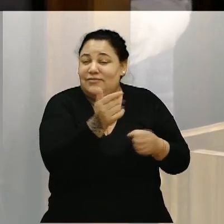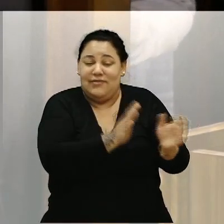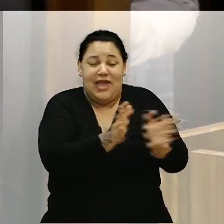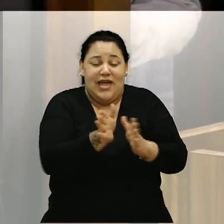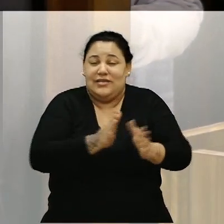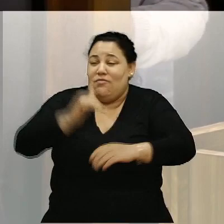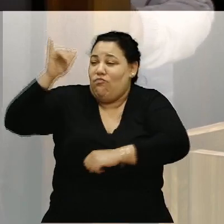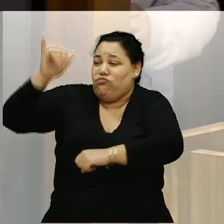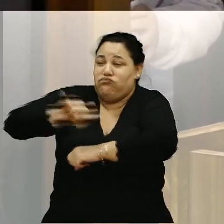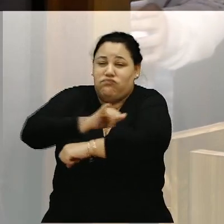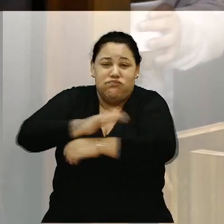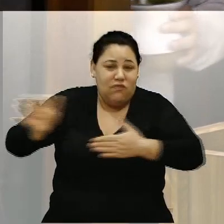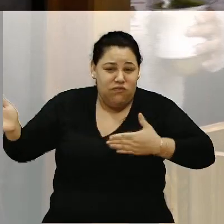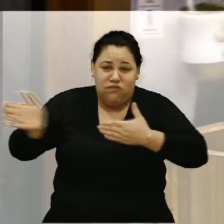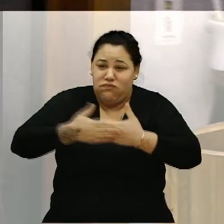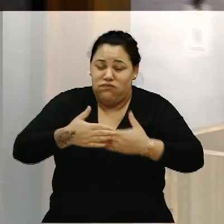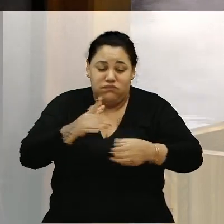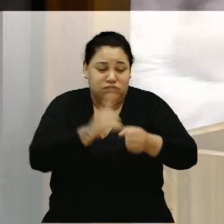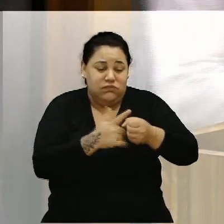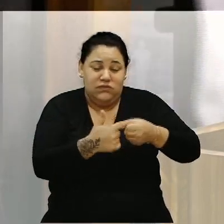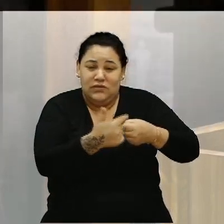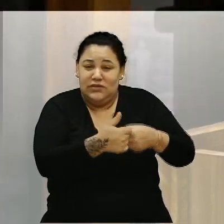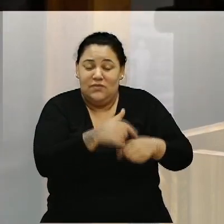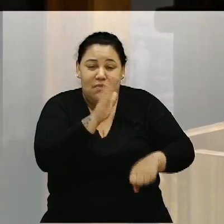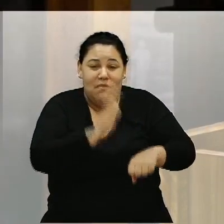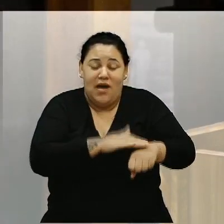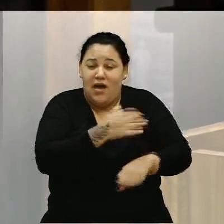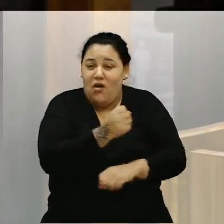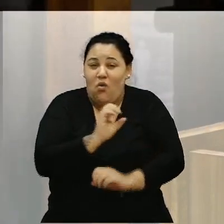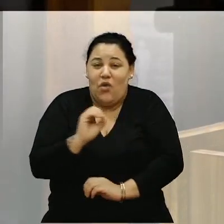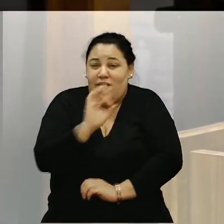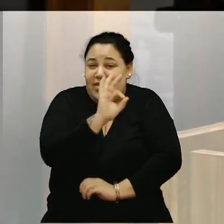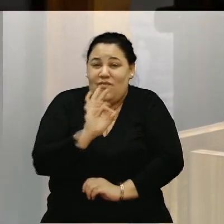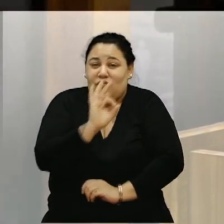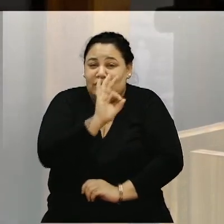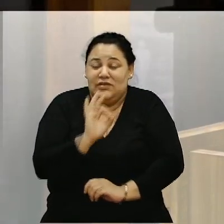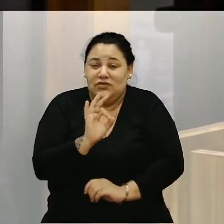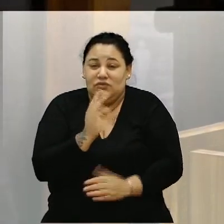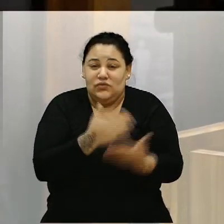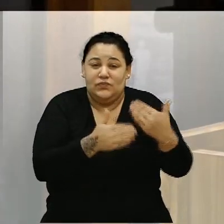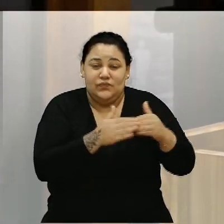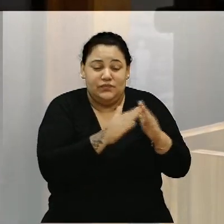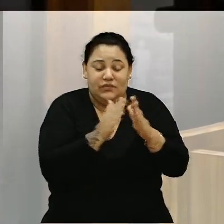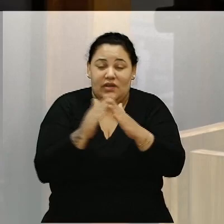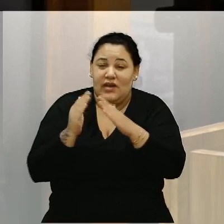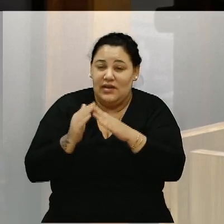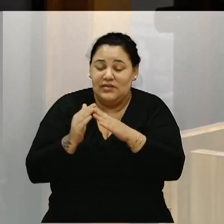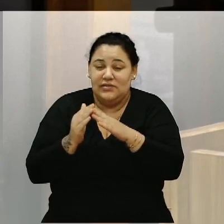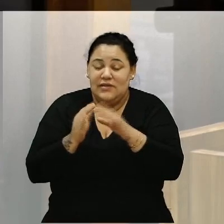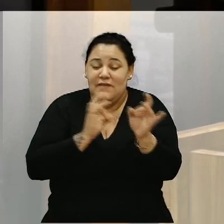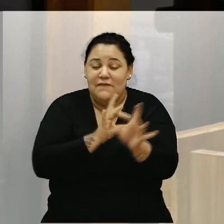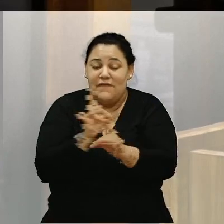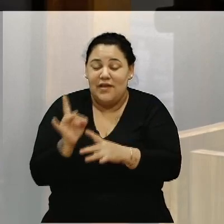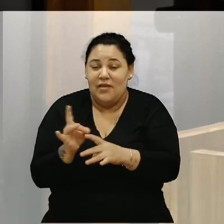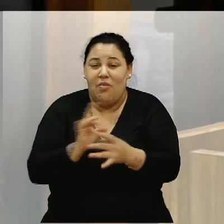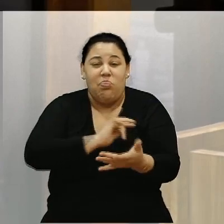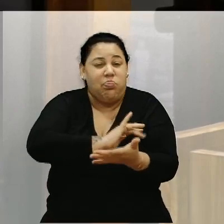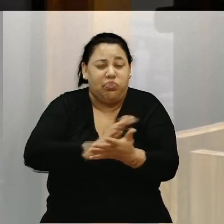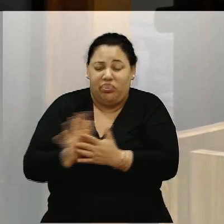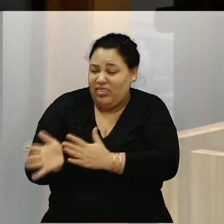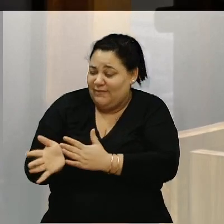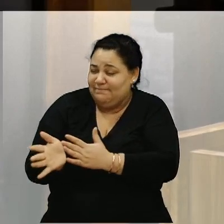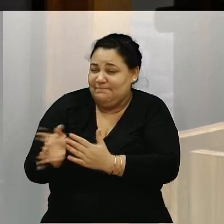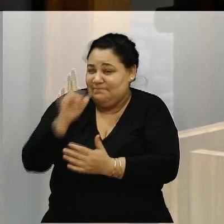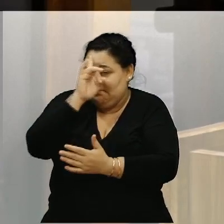aeroportos fechados, municípios com mais de 80% de suas casas e comércios destruídos, hospitais